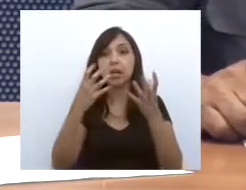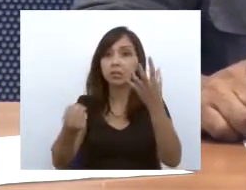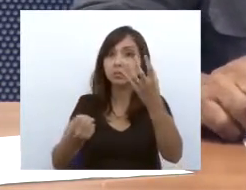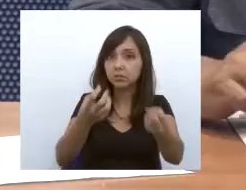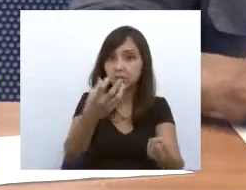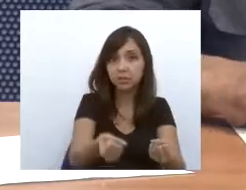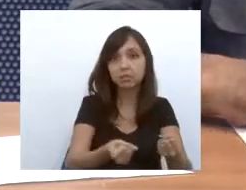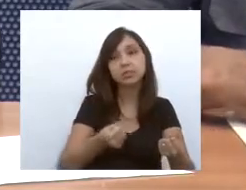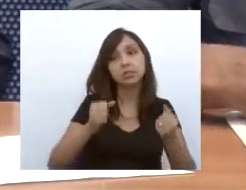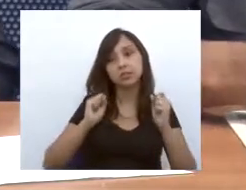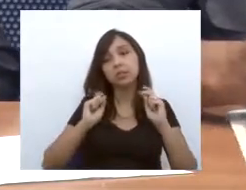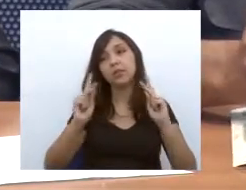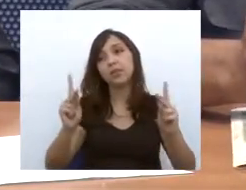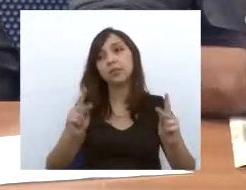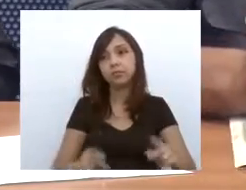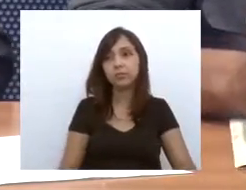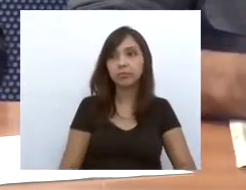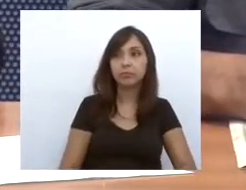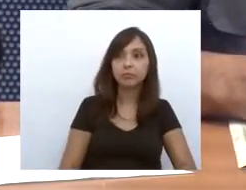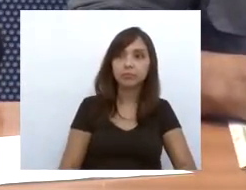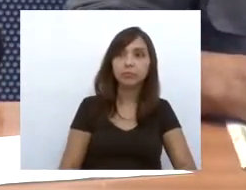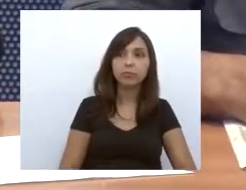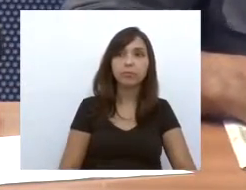tá ok?